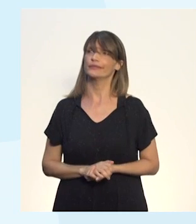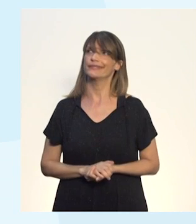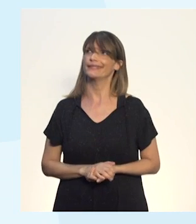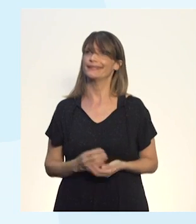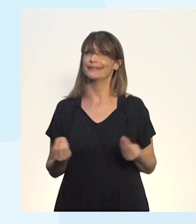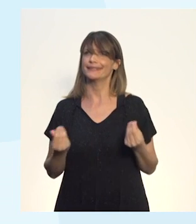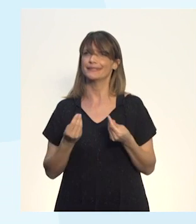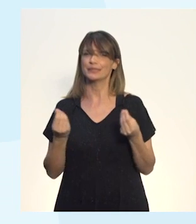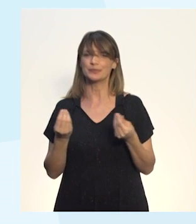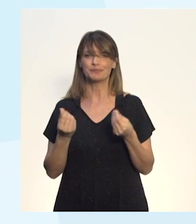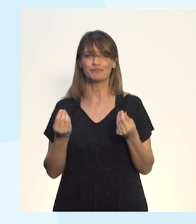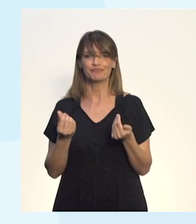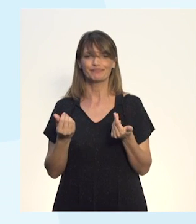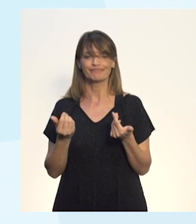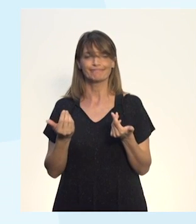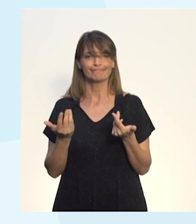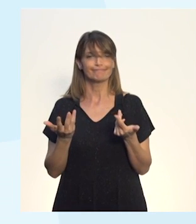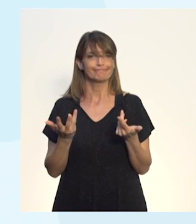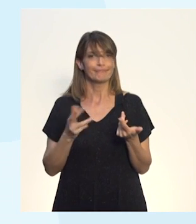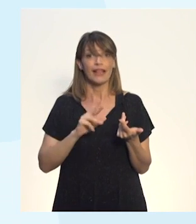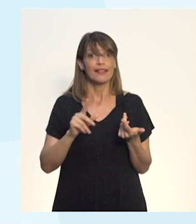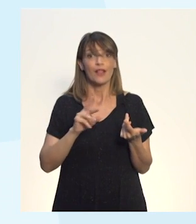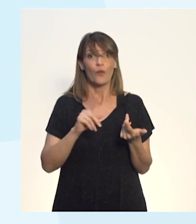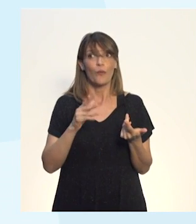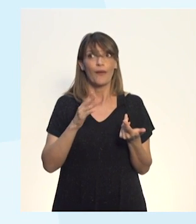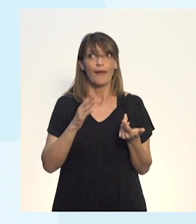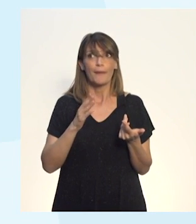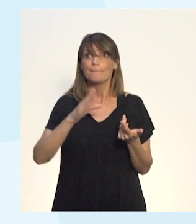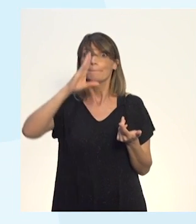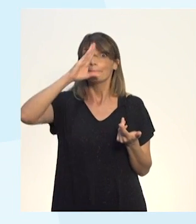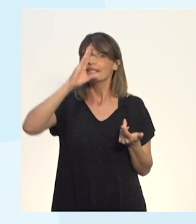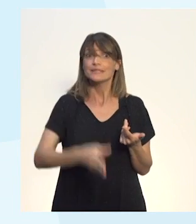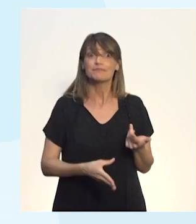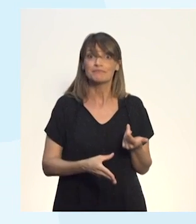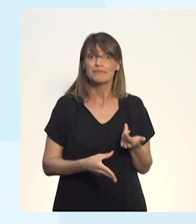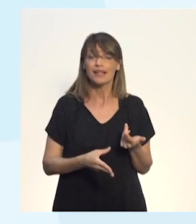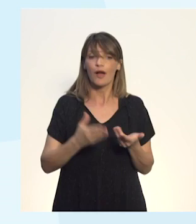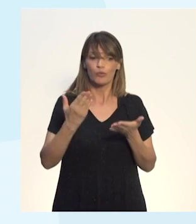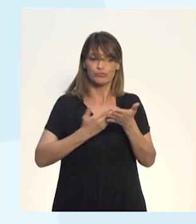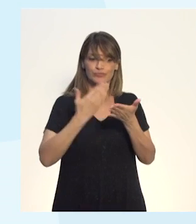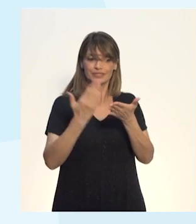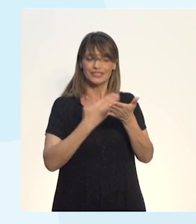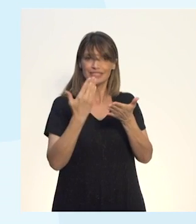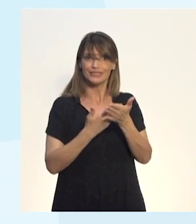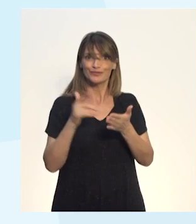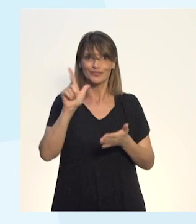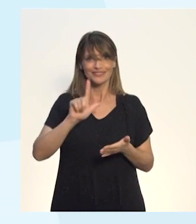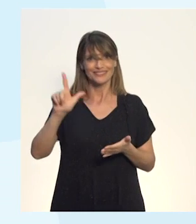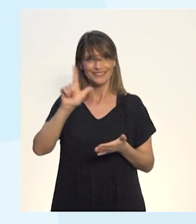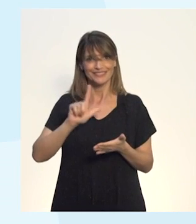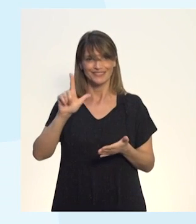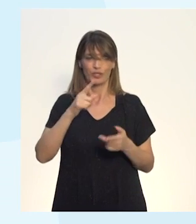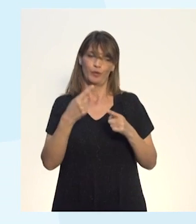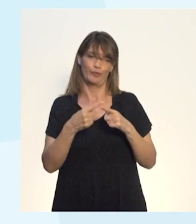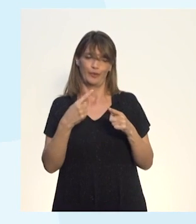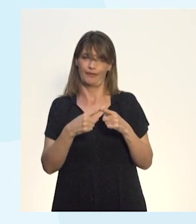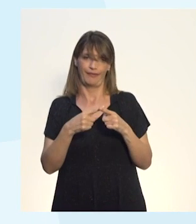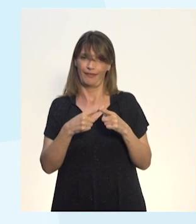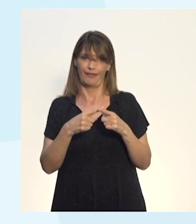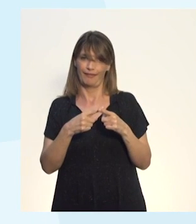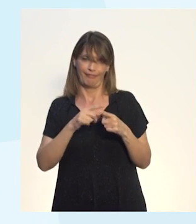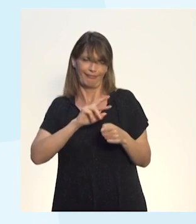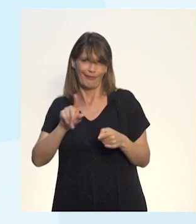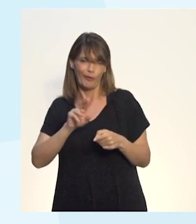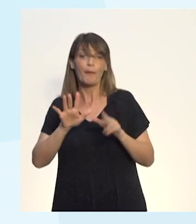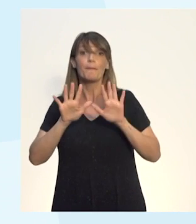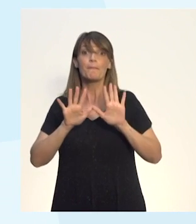Eu não vou dizer que é a maior obra literária de todos os tempos, porque isso seria fazer uma injustiça histórica tremenda, mas assim, que